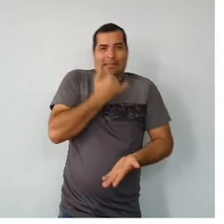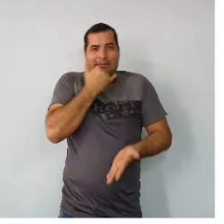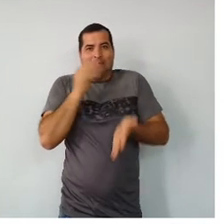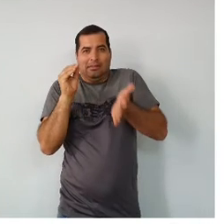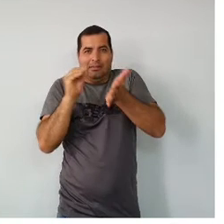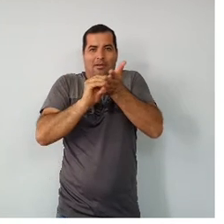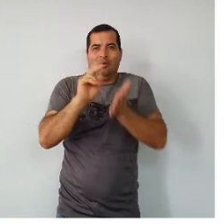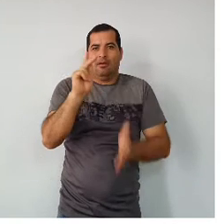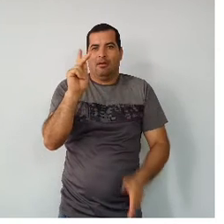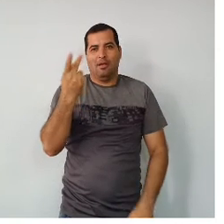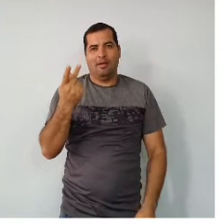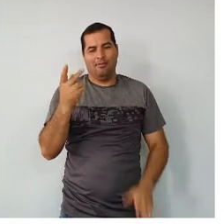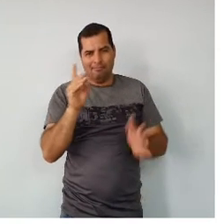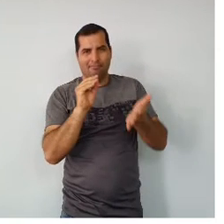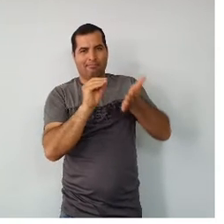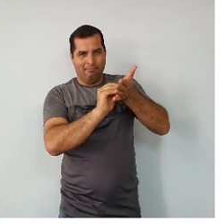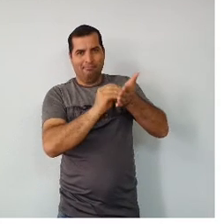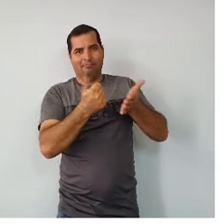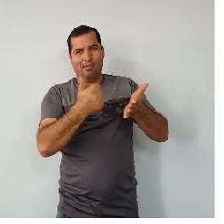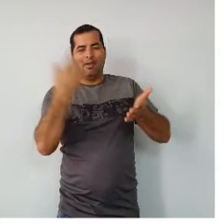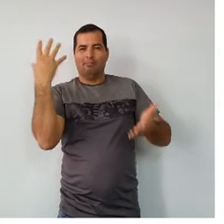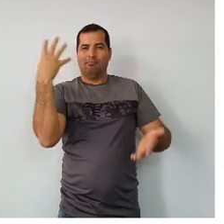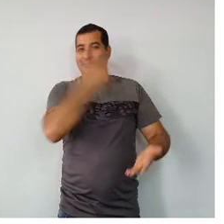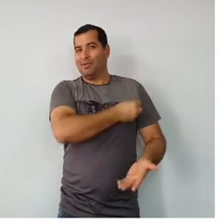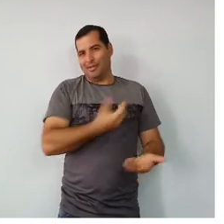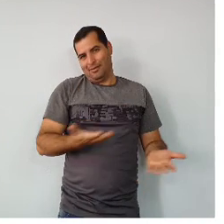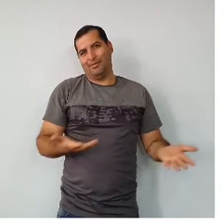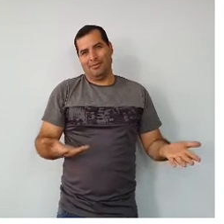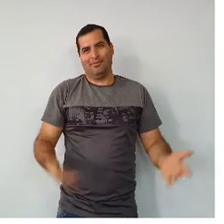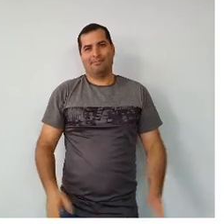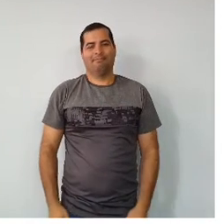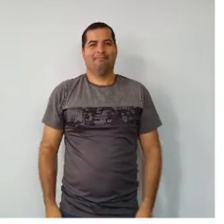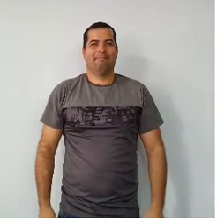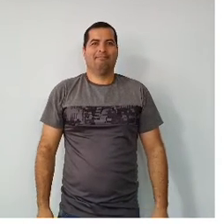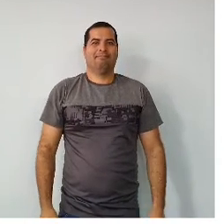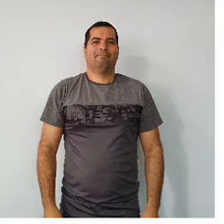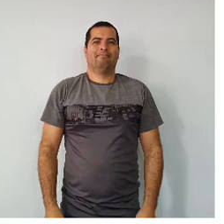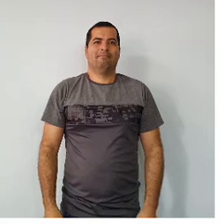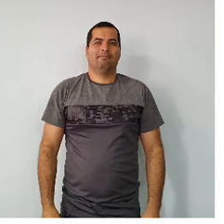foi acrescentada e deixou o nome da cidade bem charmoso, né?